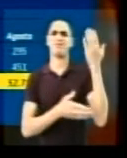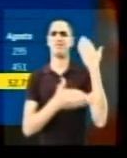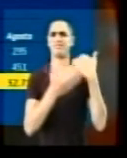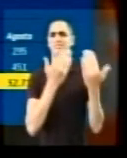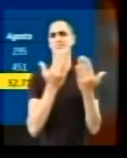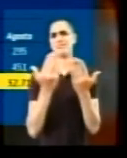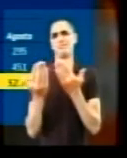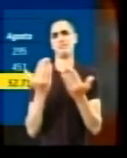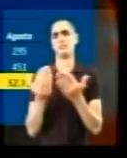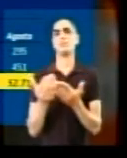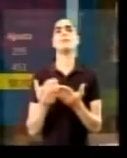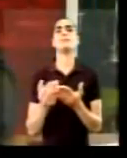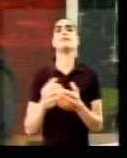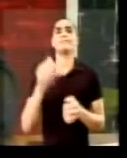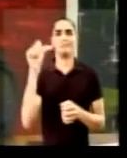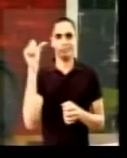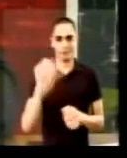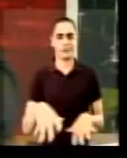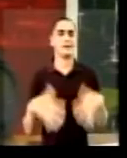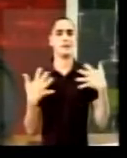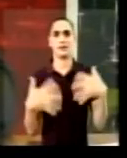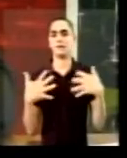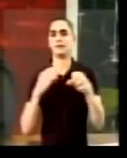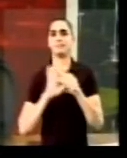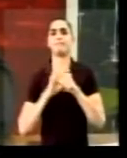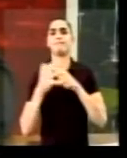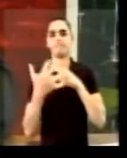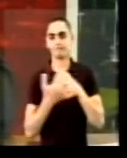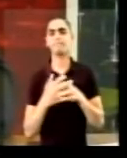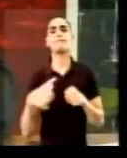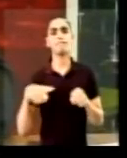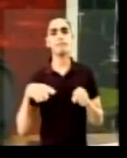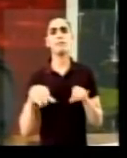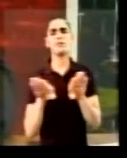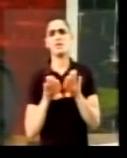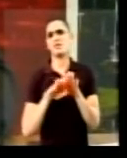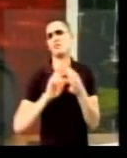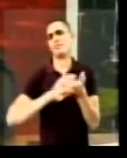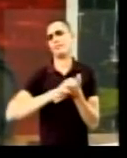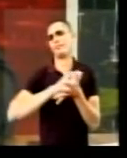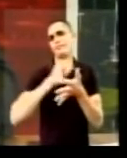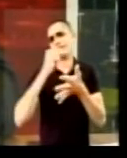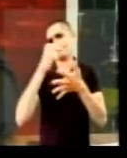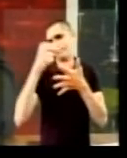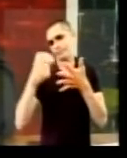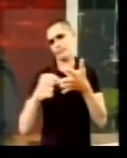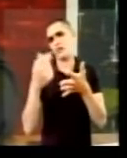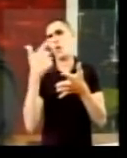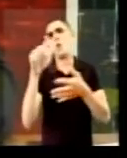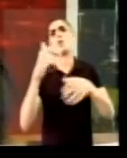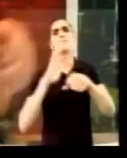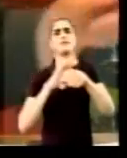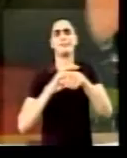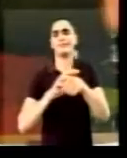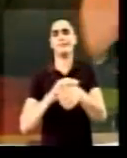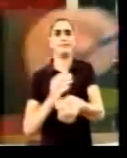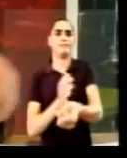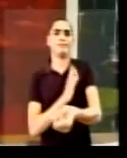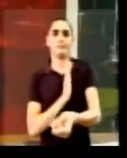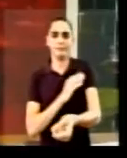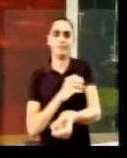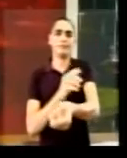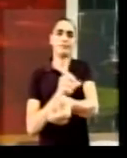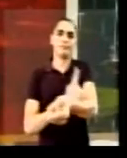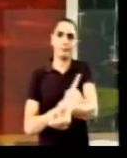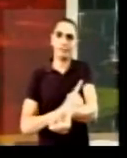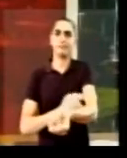doenças coronárias continuam ocorrendo, o diabetes continua ocorrendo, os acidentes continuam acontecendo e nós estamos tendo